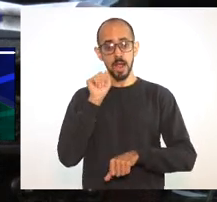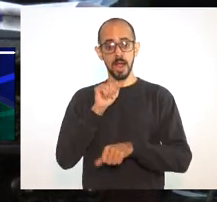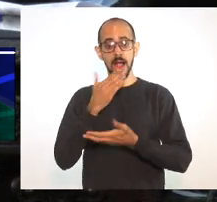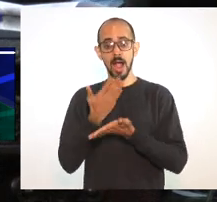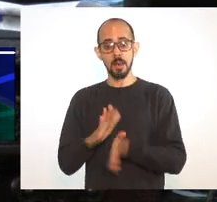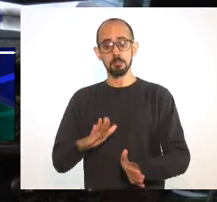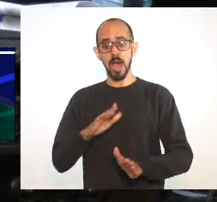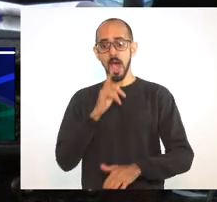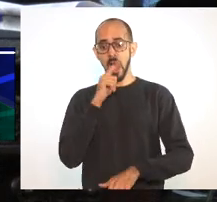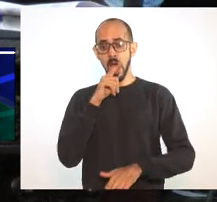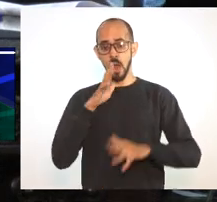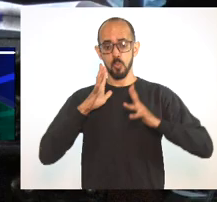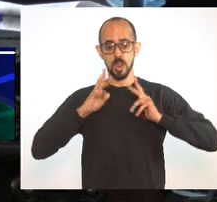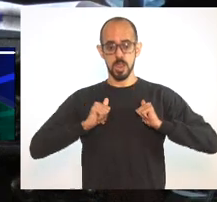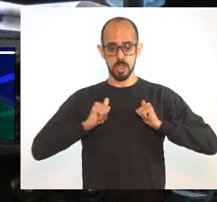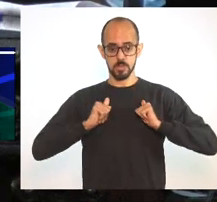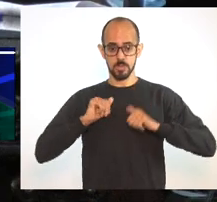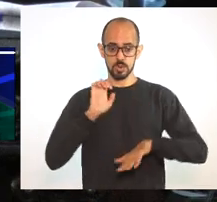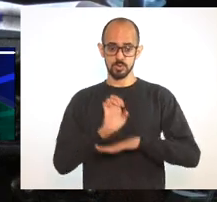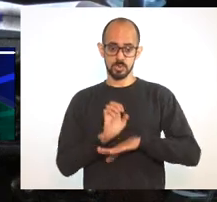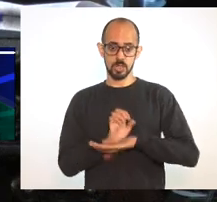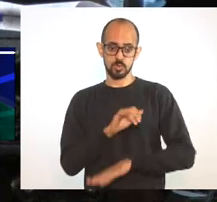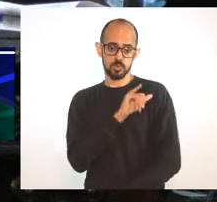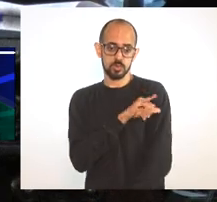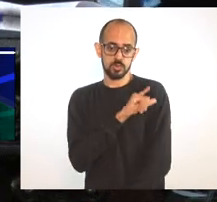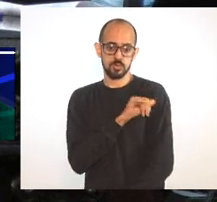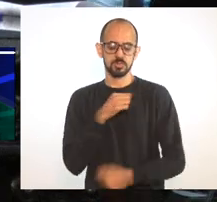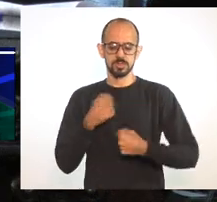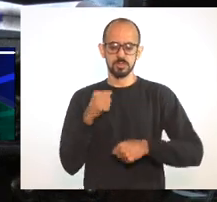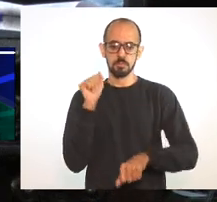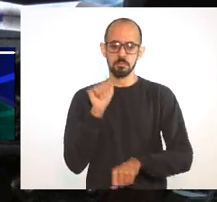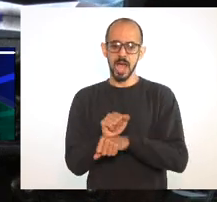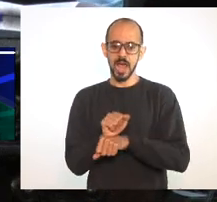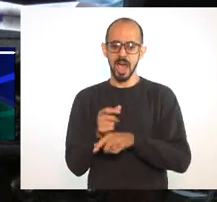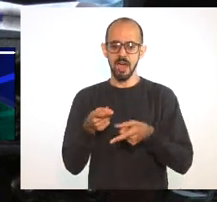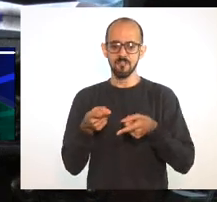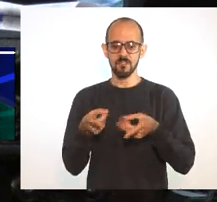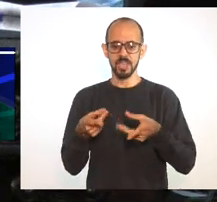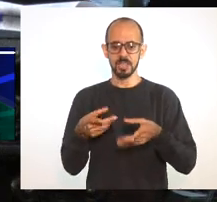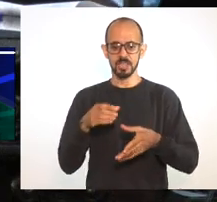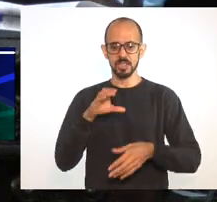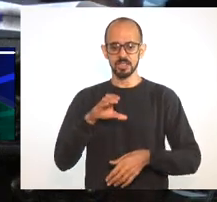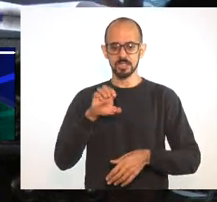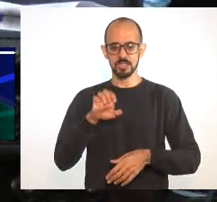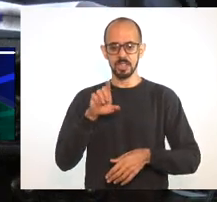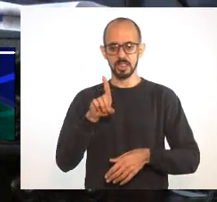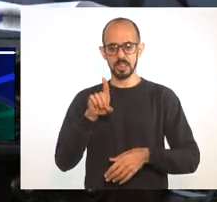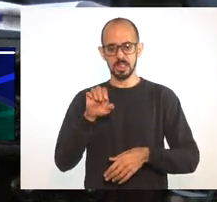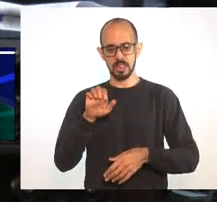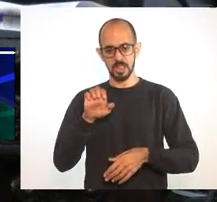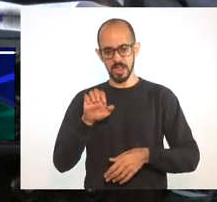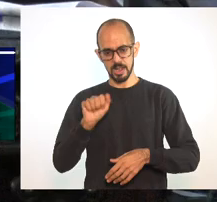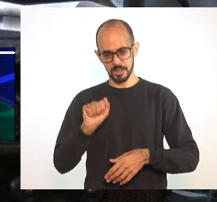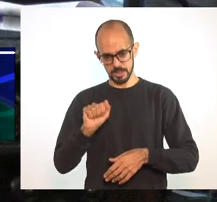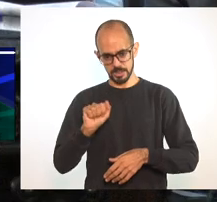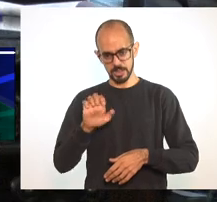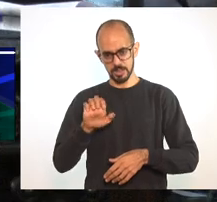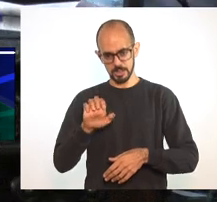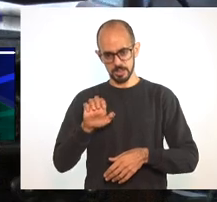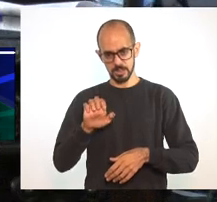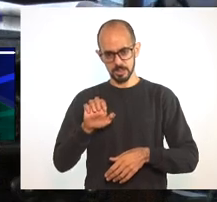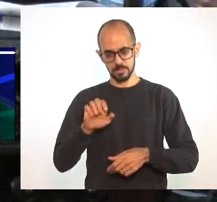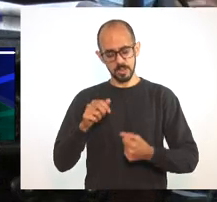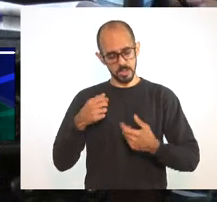isso, precisamos parar a venda da SEDAI. Exigimos políticas sérias de